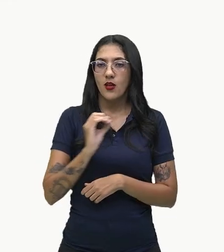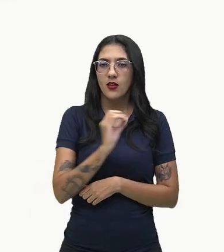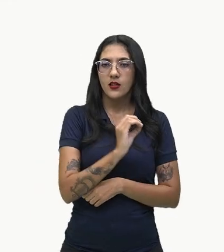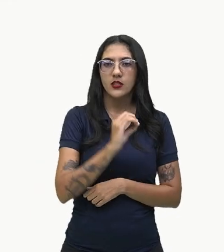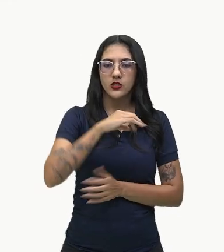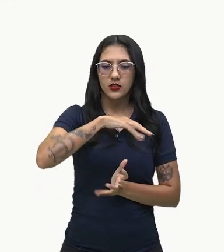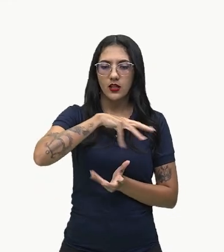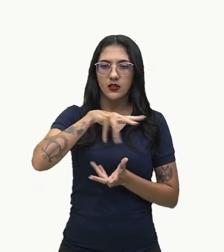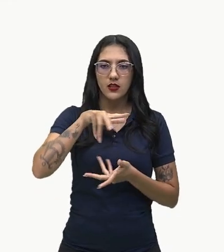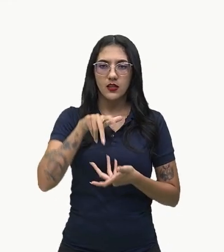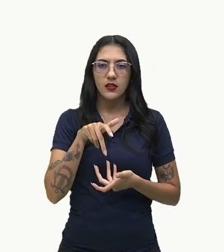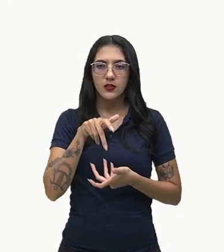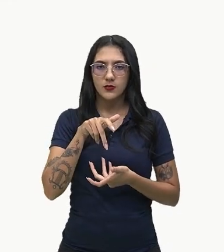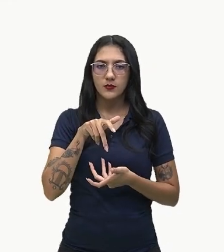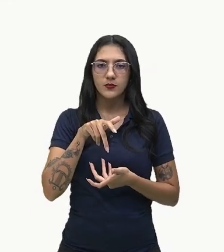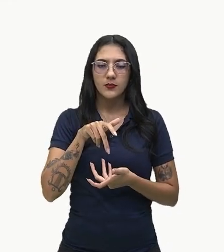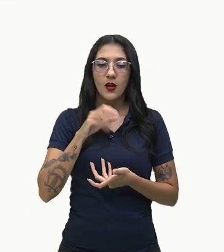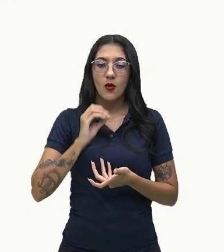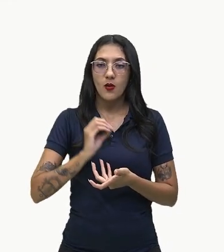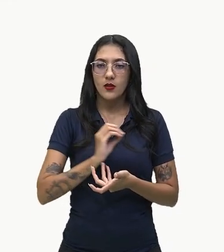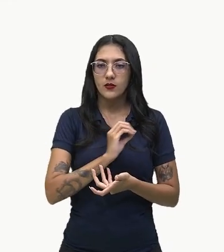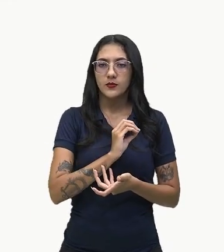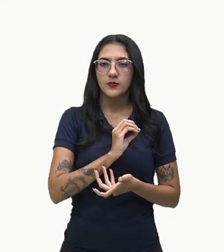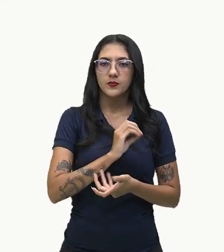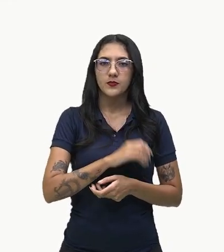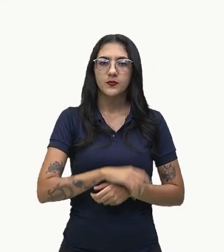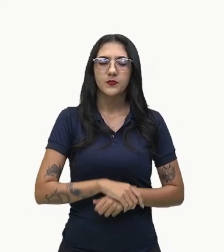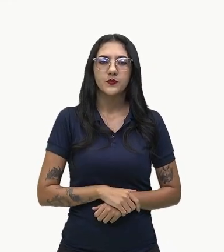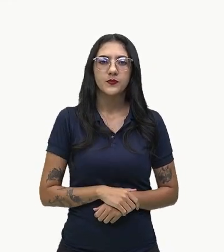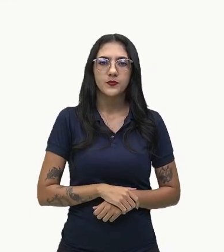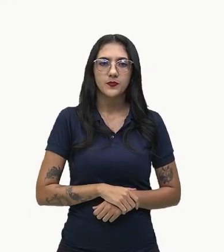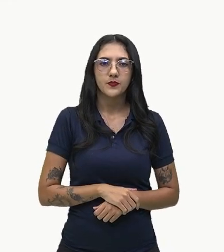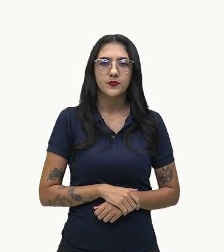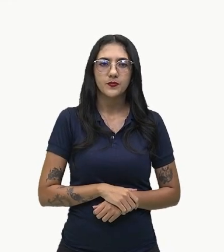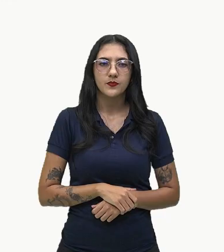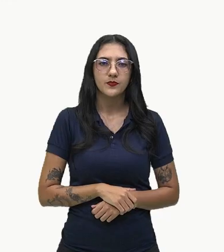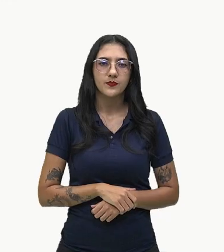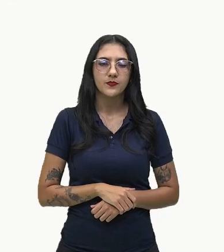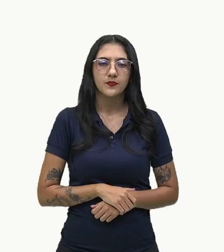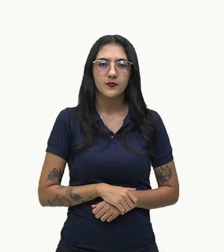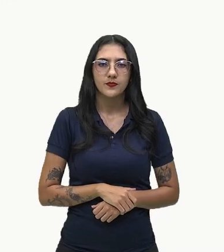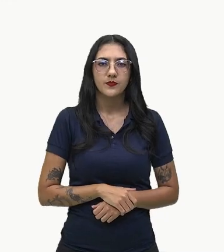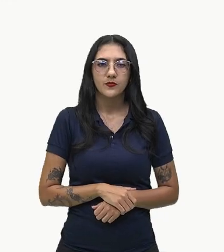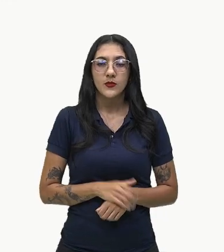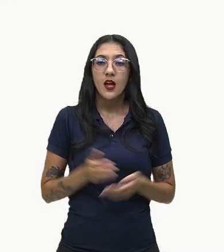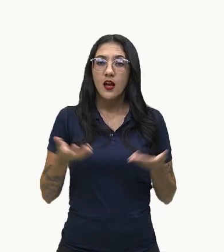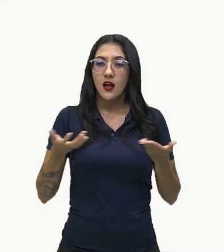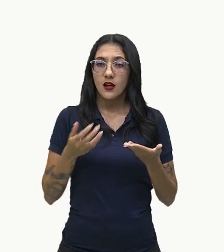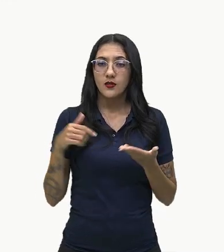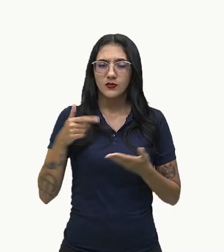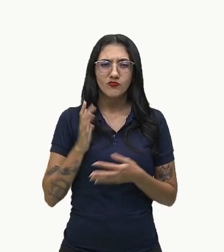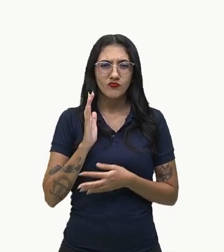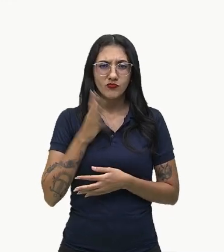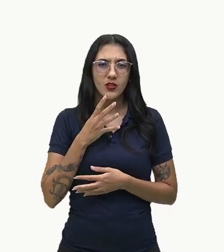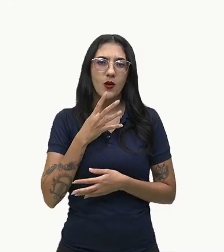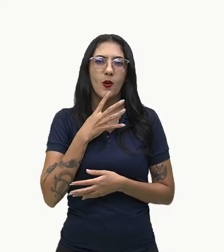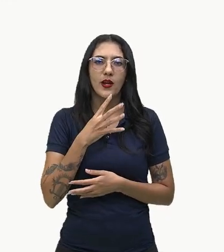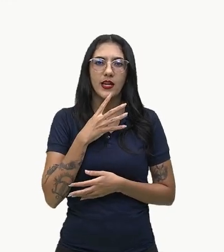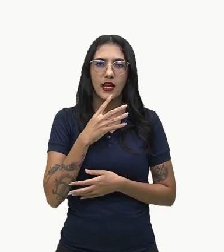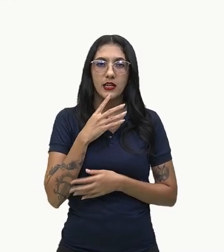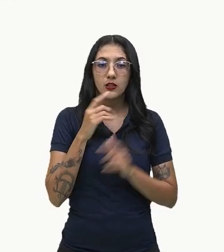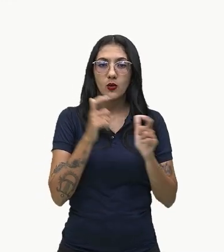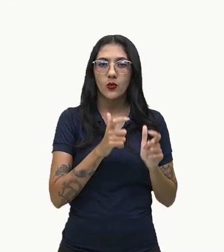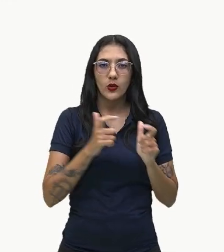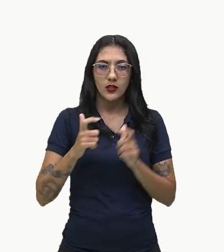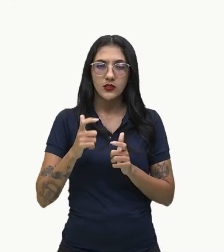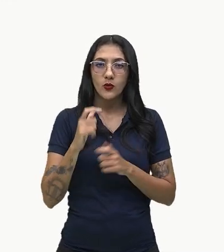Terra, a oeste de Greenwich. Mas agora que nós já conhecemos a localização do Brasil quanto